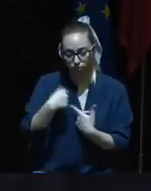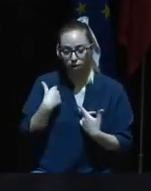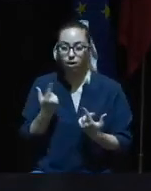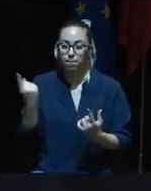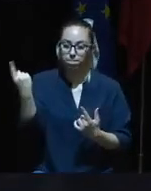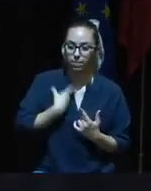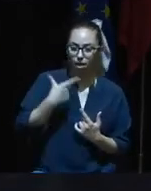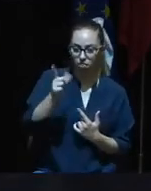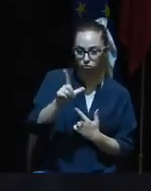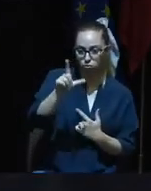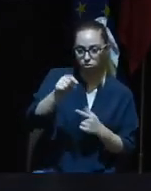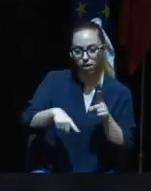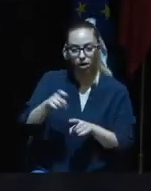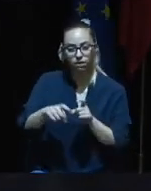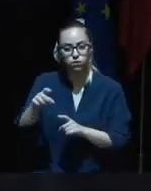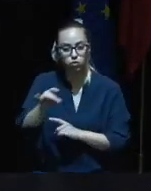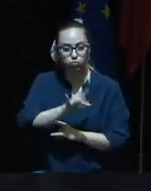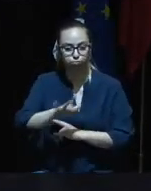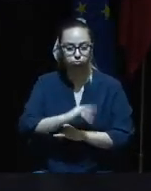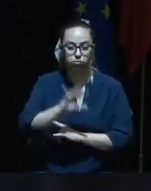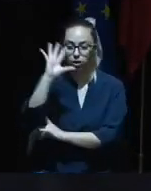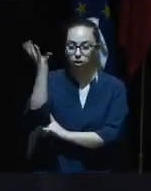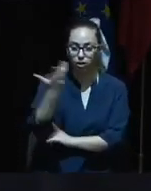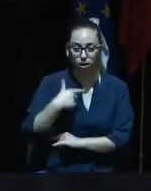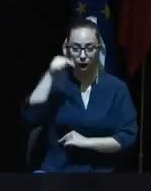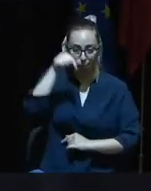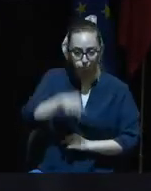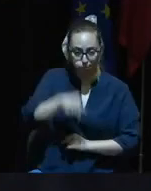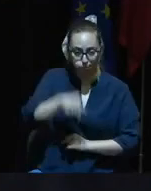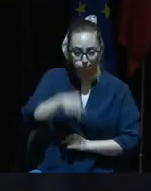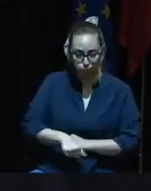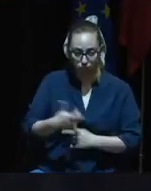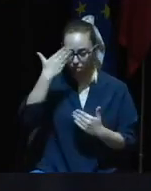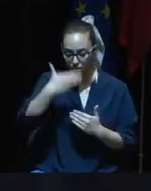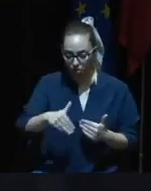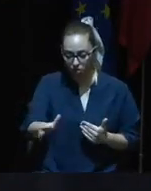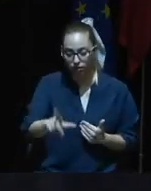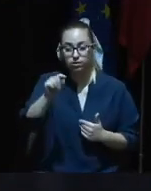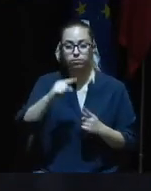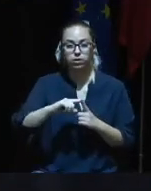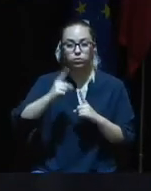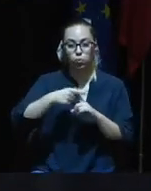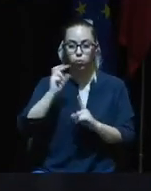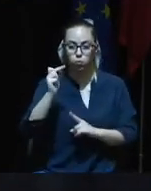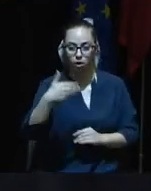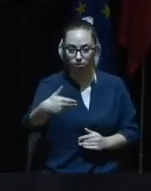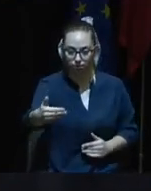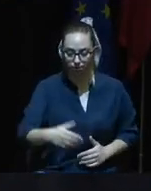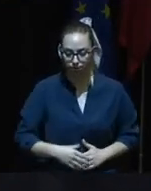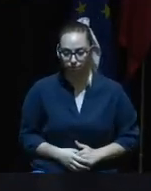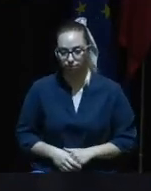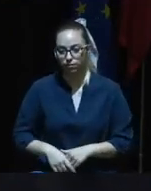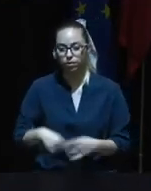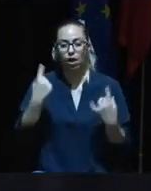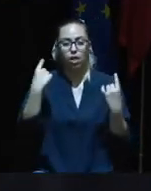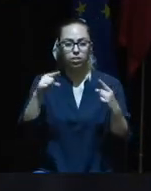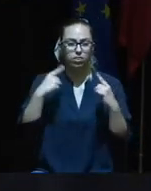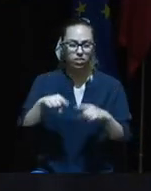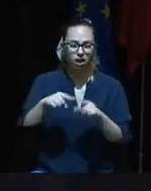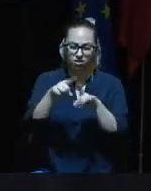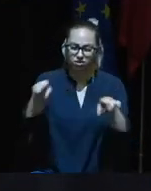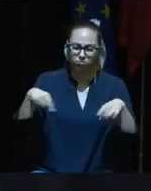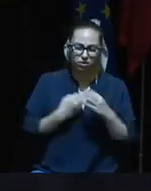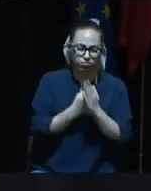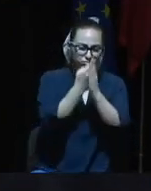Lisboa deve ter uma rede refugiados climáticos tanto no imediato para agora já para os próximos dias e Durante os próximos anos Existem